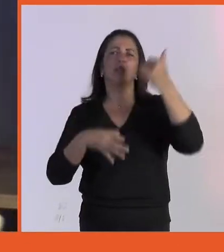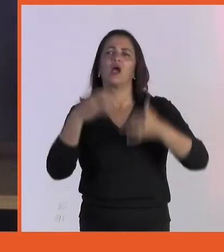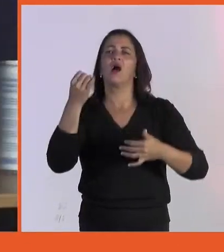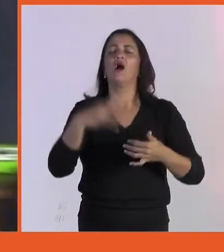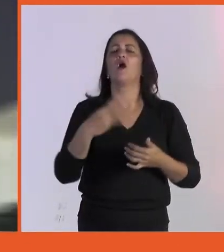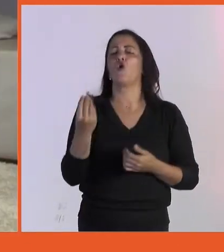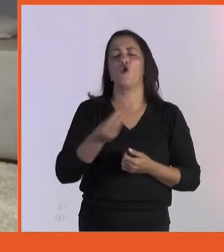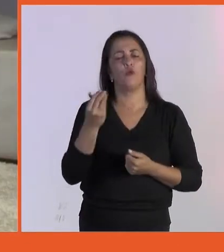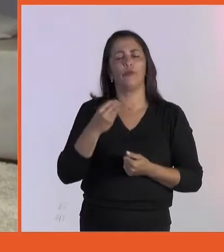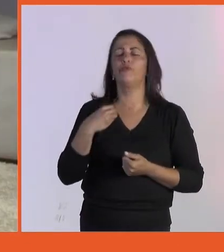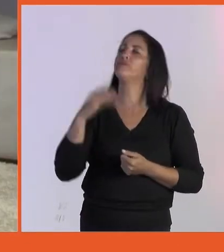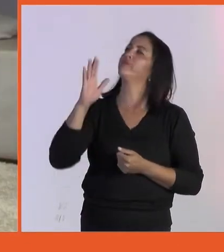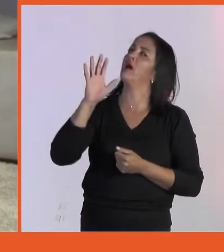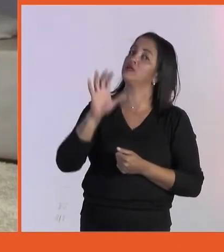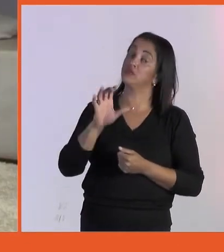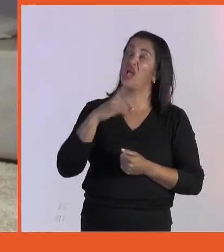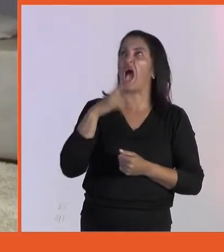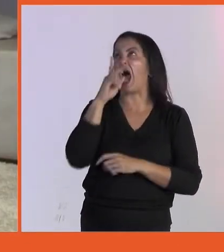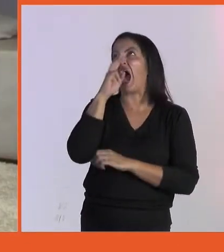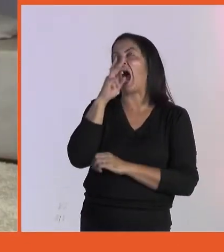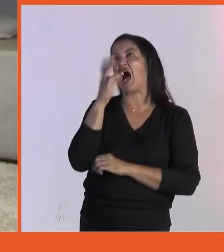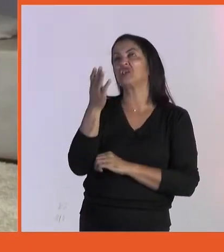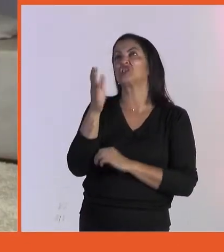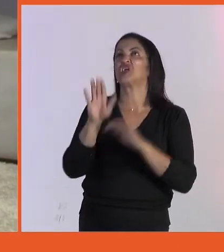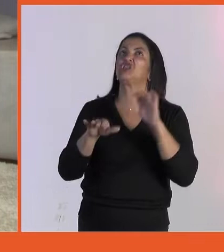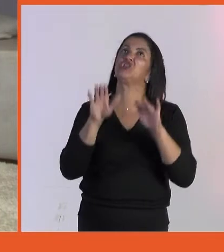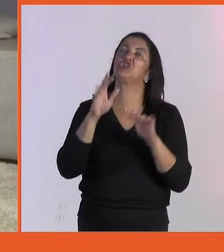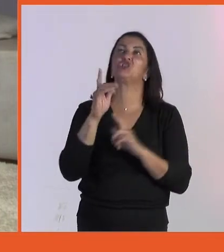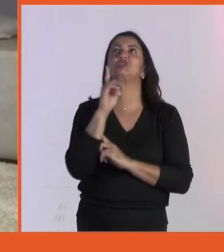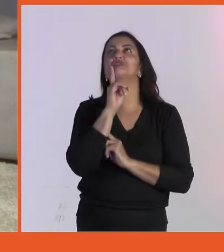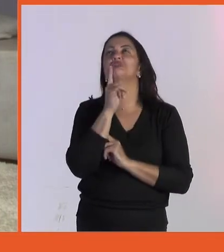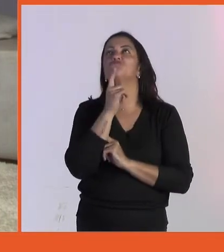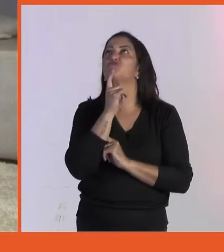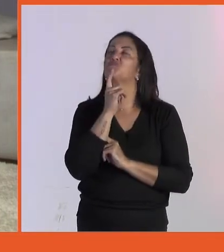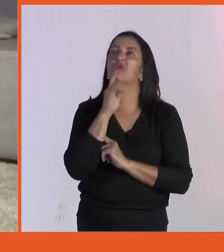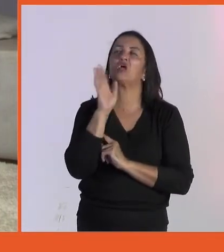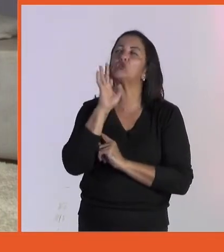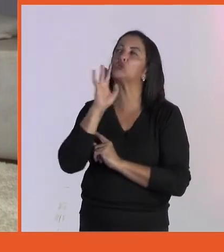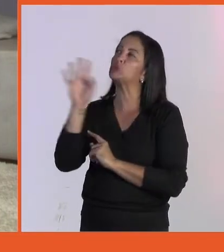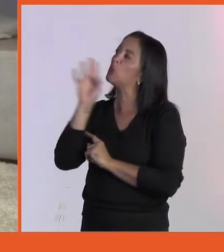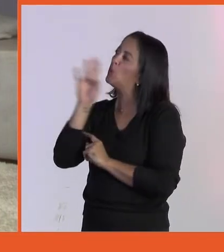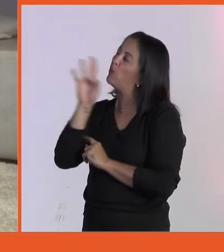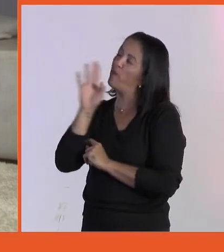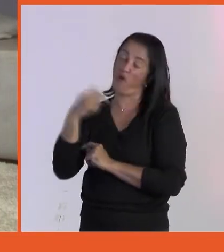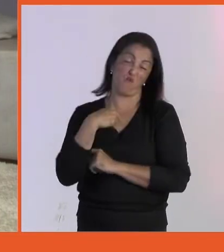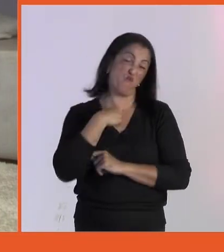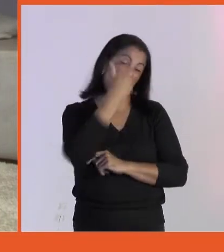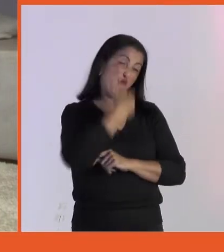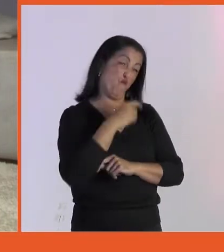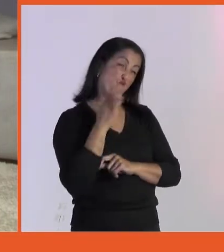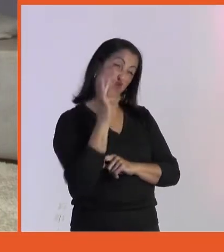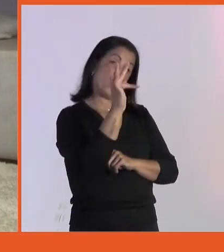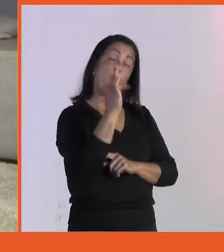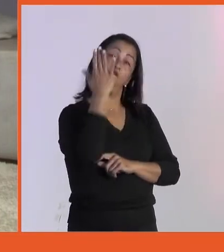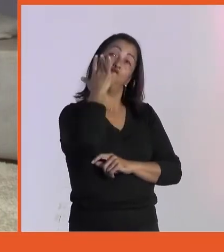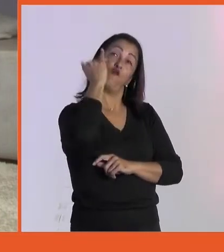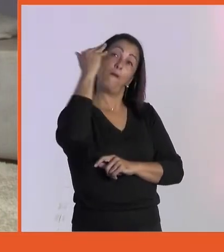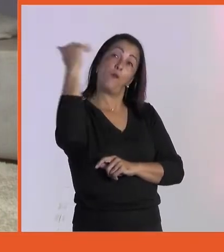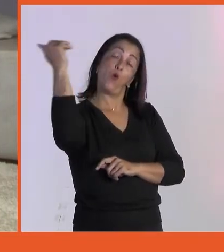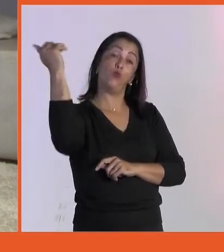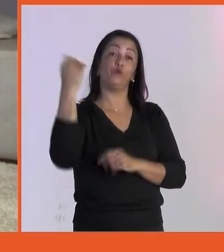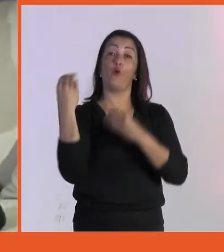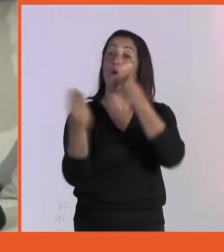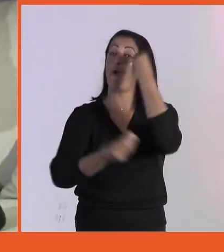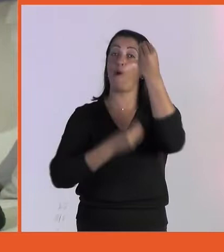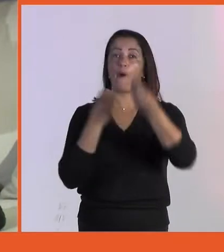viral, por exemplo, né? Muita gente acha que, tipo, meu sonho é ter um viral e ficar famoso. E mal sabem, assim, a maioria, pelo menos a